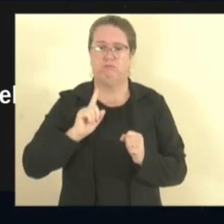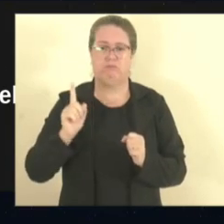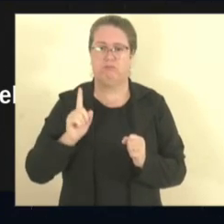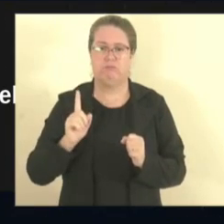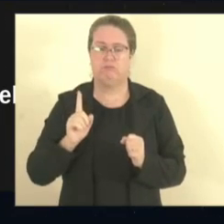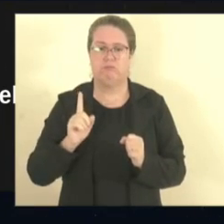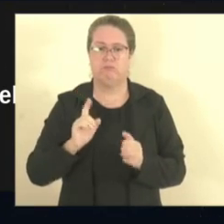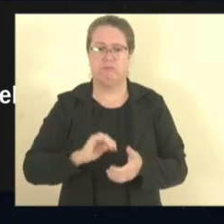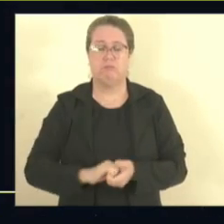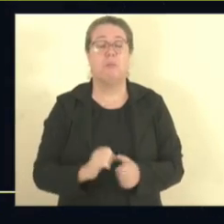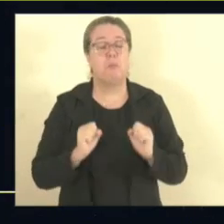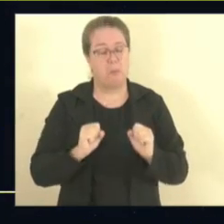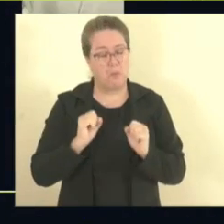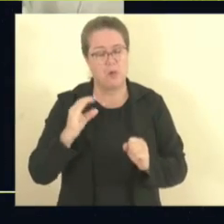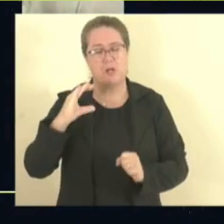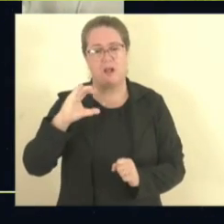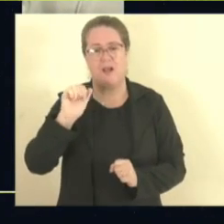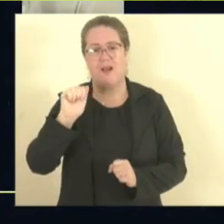Então. Pode falar, Calegari.